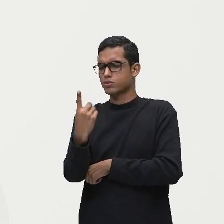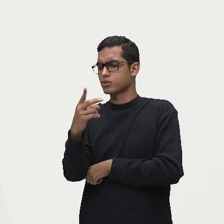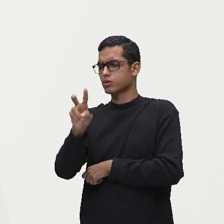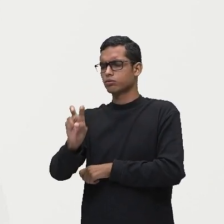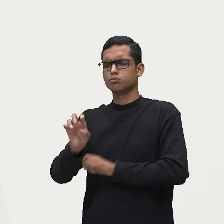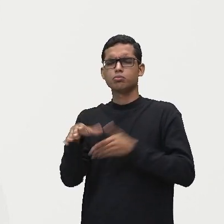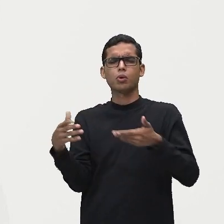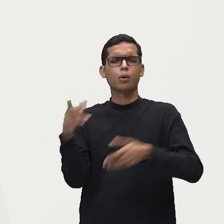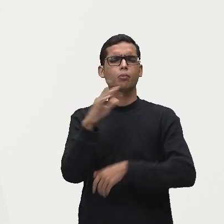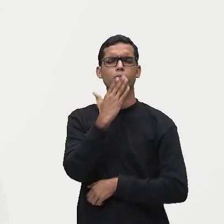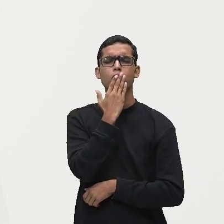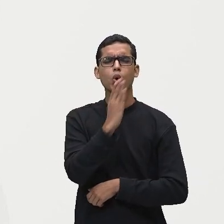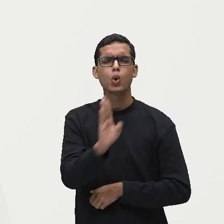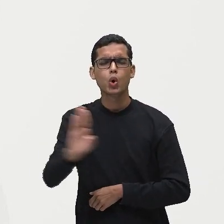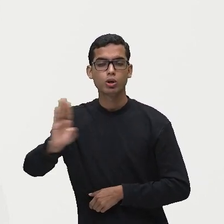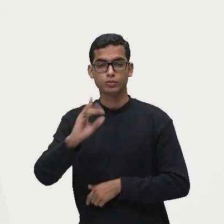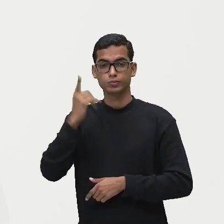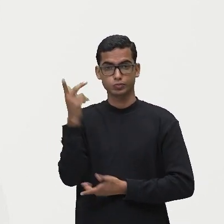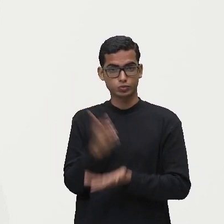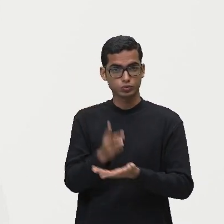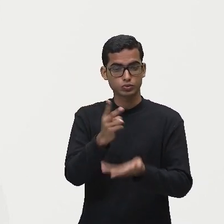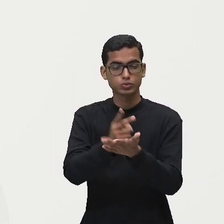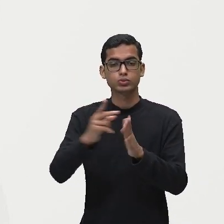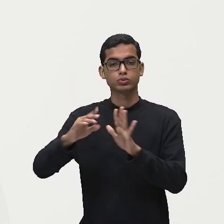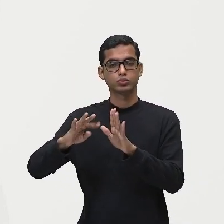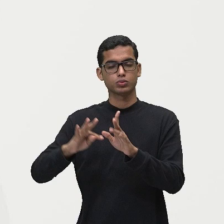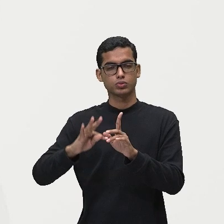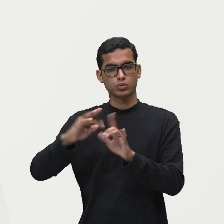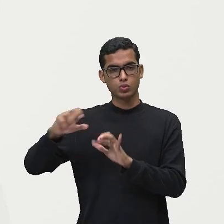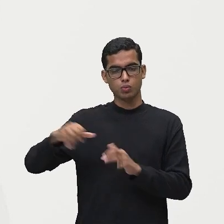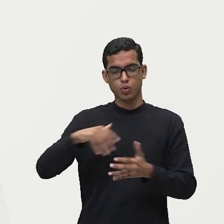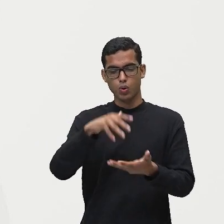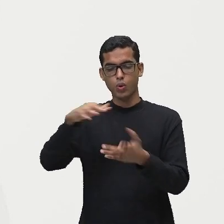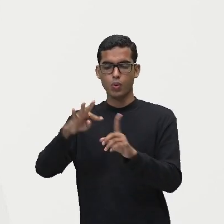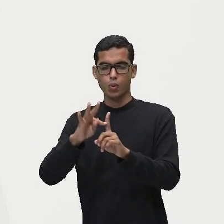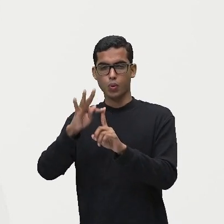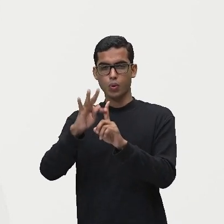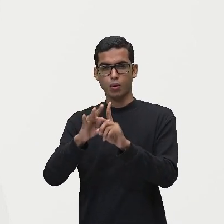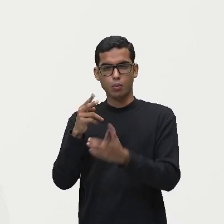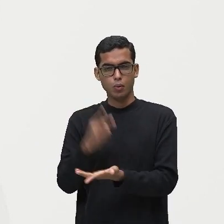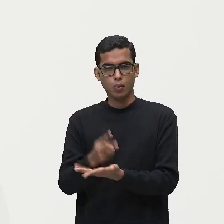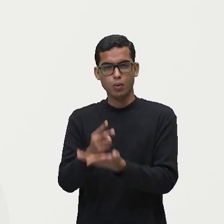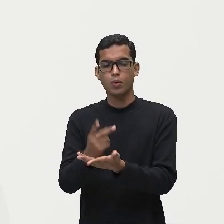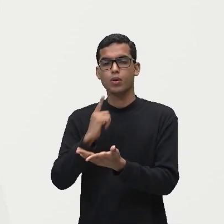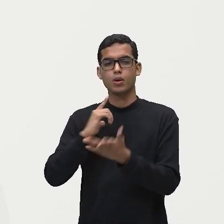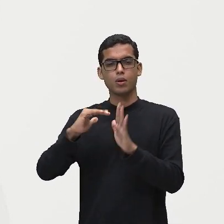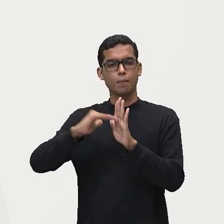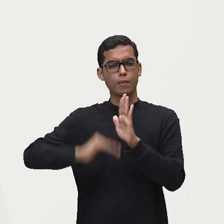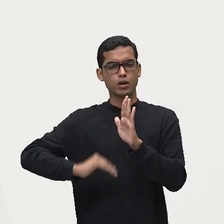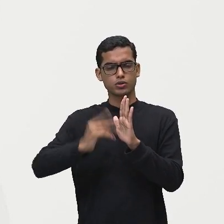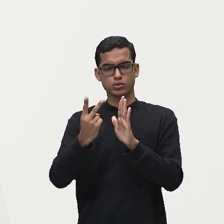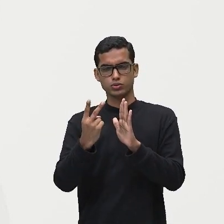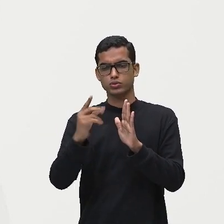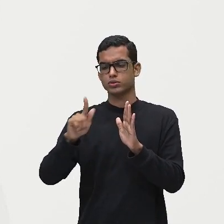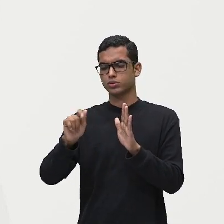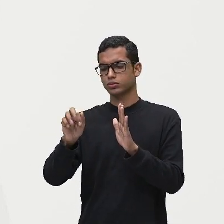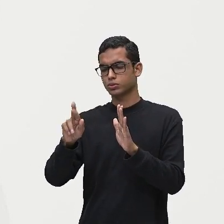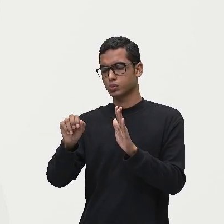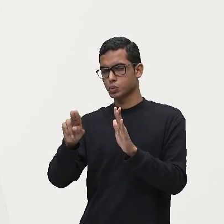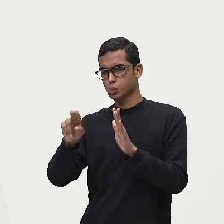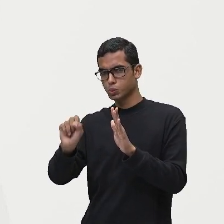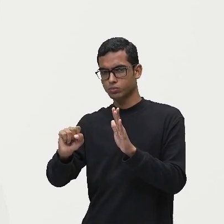É manter a temperatura abaixo de 2 graus Celsius. Sabe o que vai acontecer com o